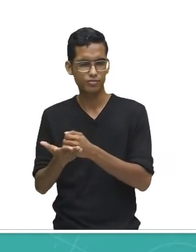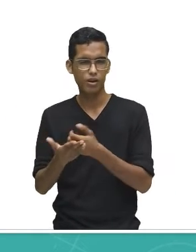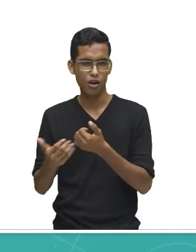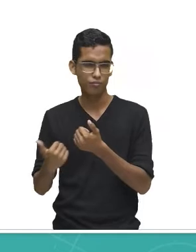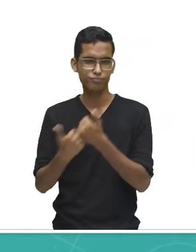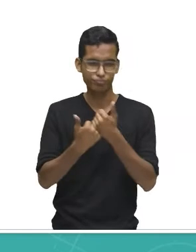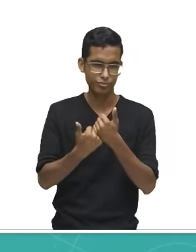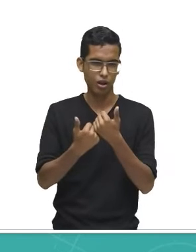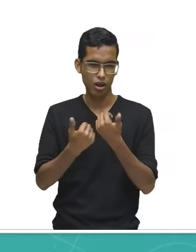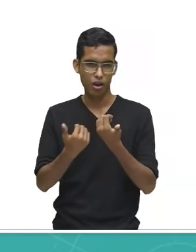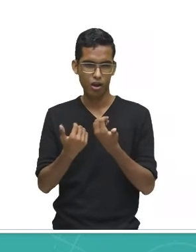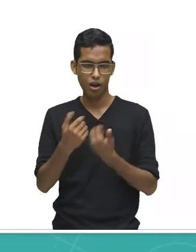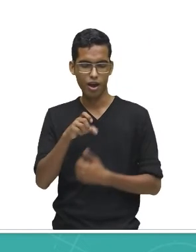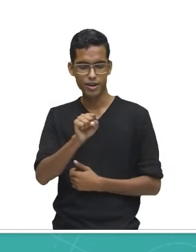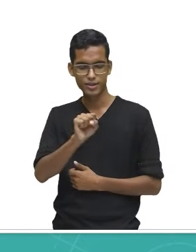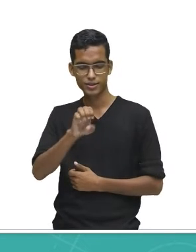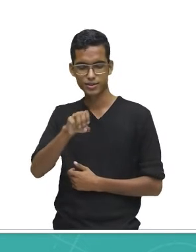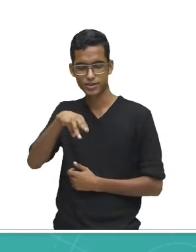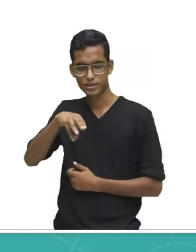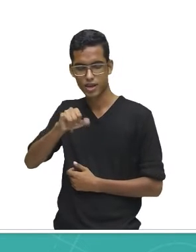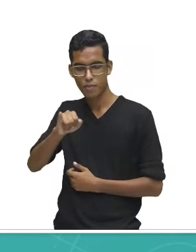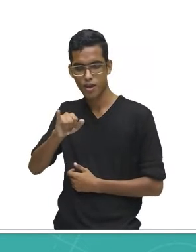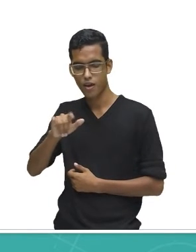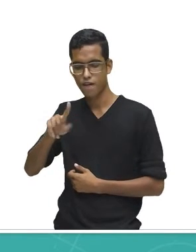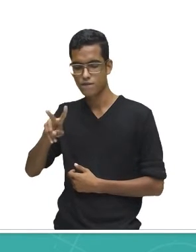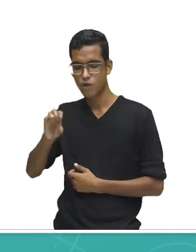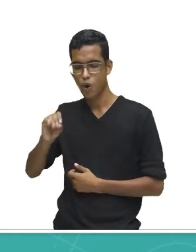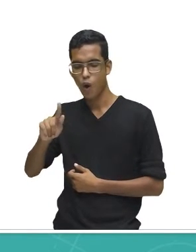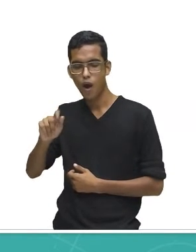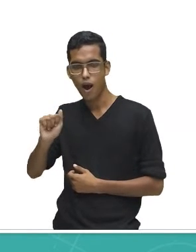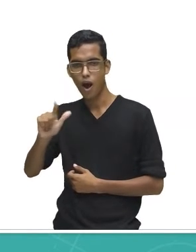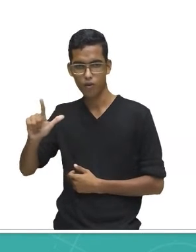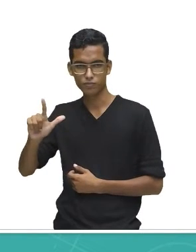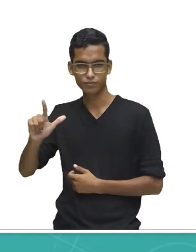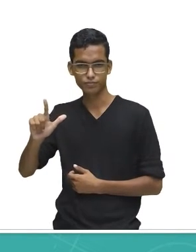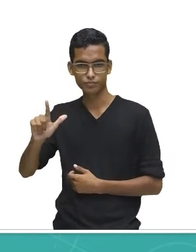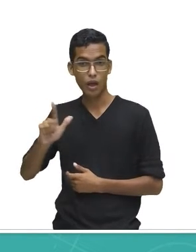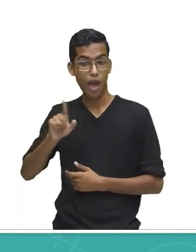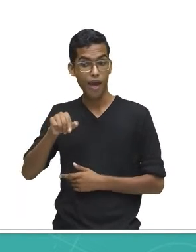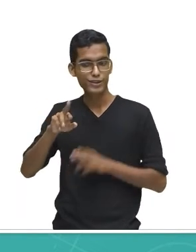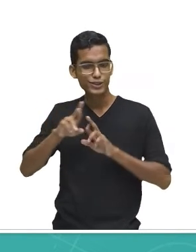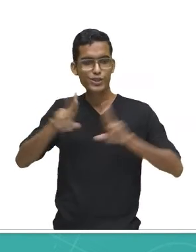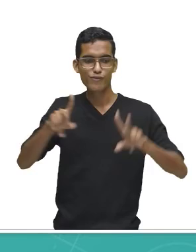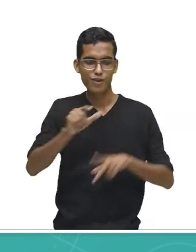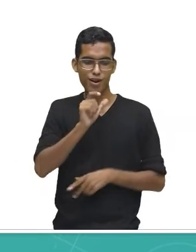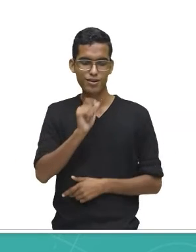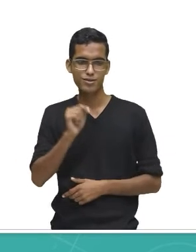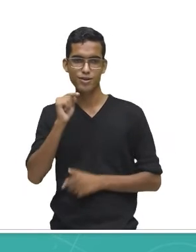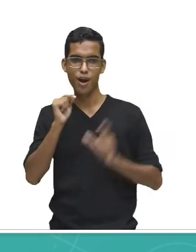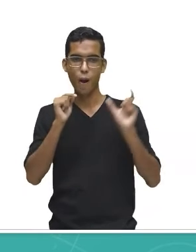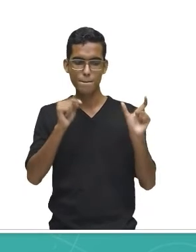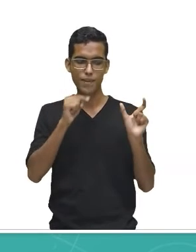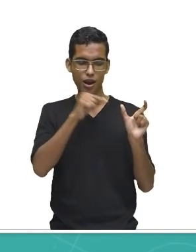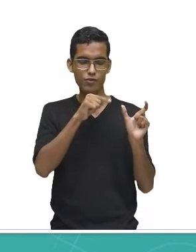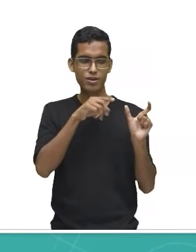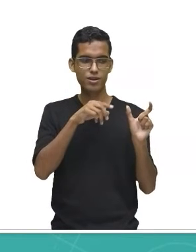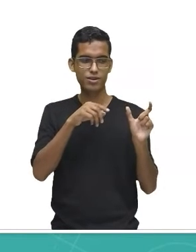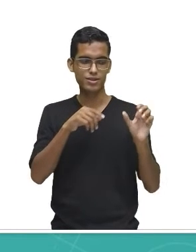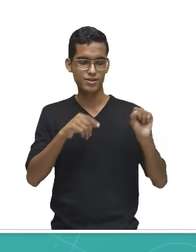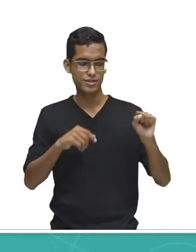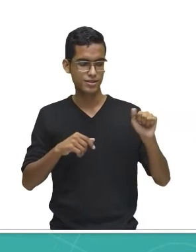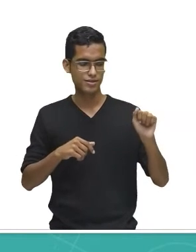não podem ser separadas. É diferente, olha, da palavra saída, saída. Aí sim,